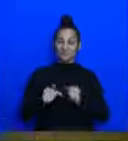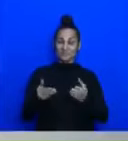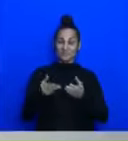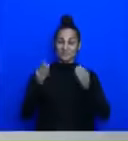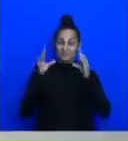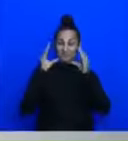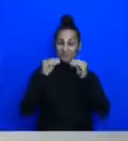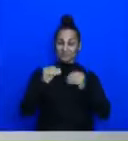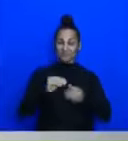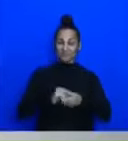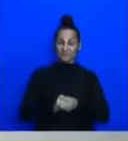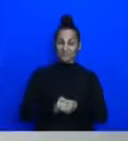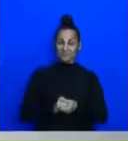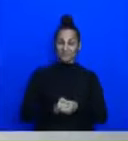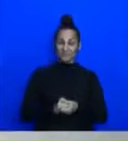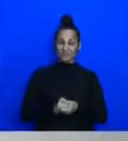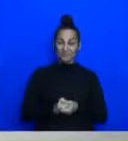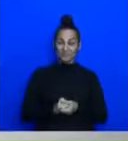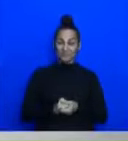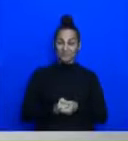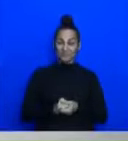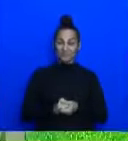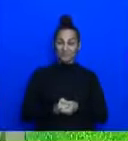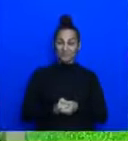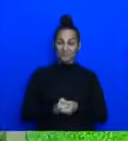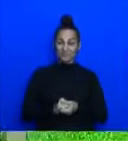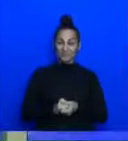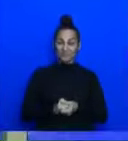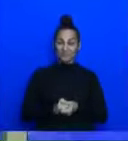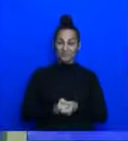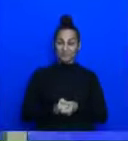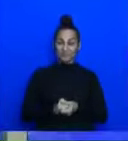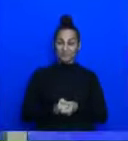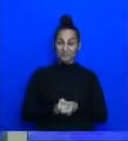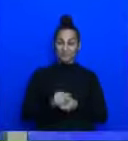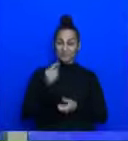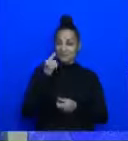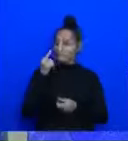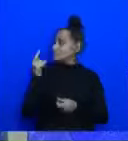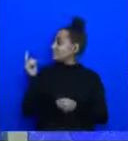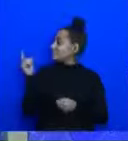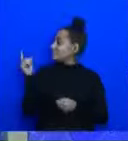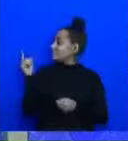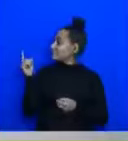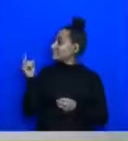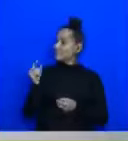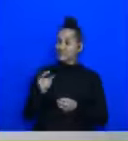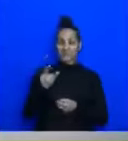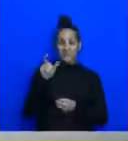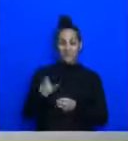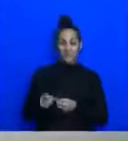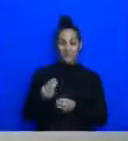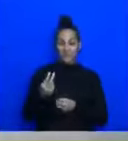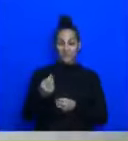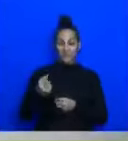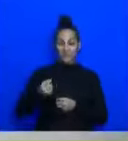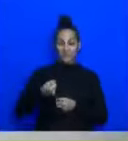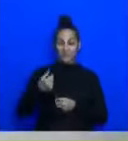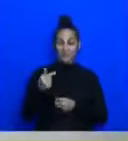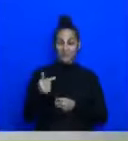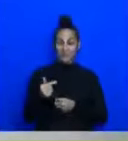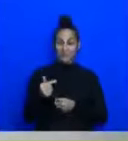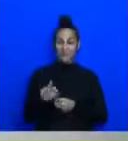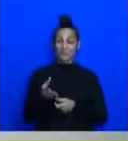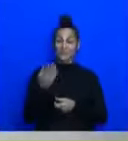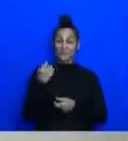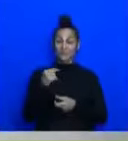essa noite. Vamos lá, segunda bola já sorteada é a bola de número 7. Coluna 2, número 7.